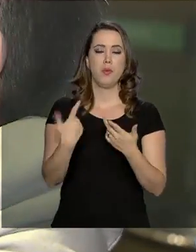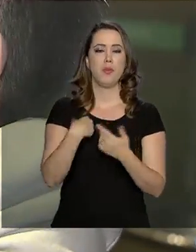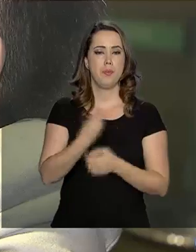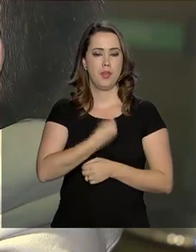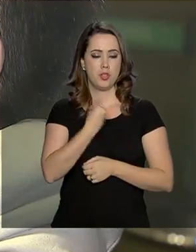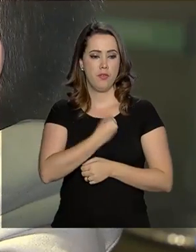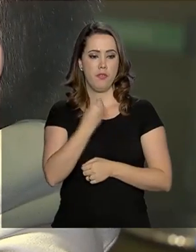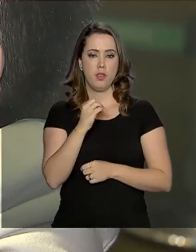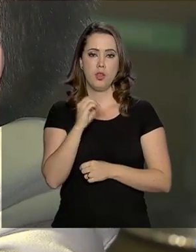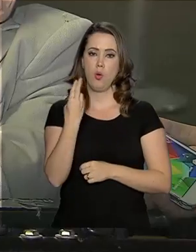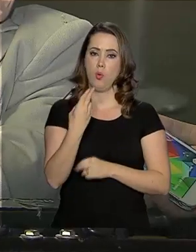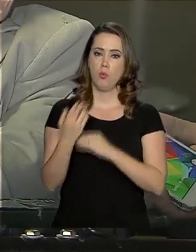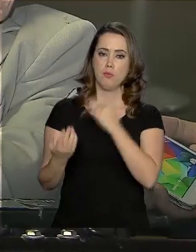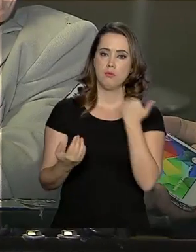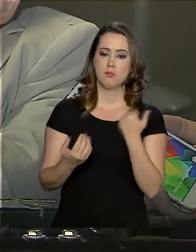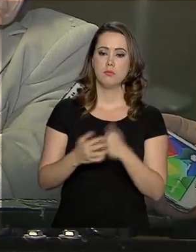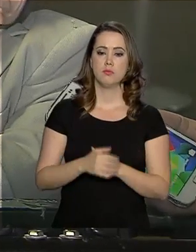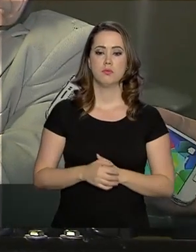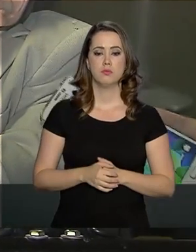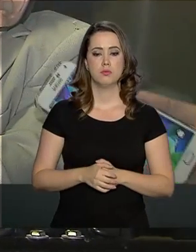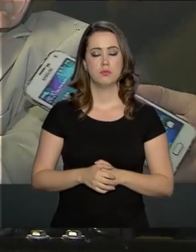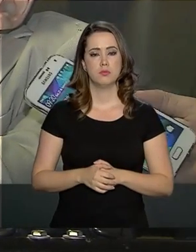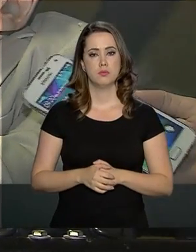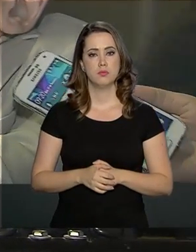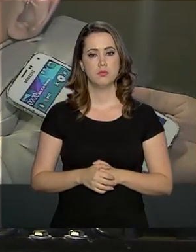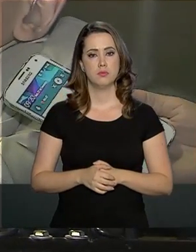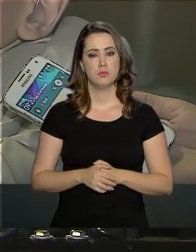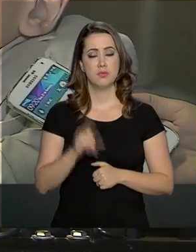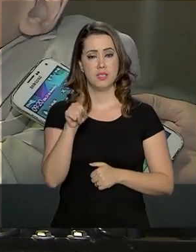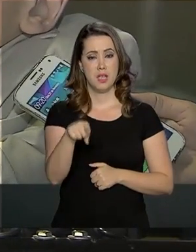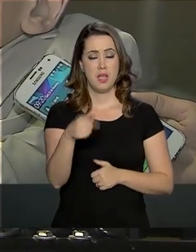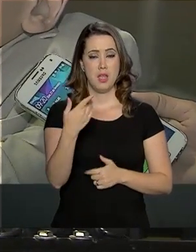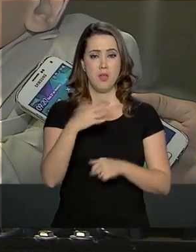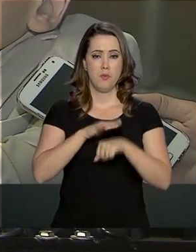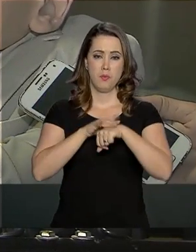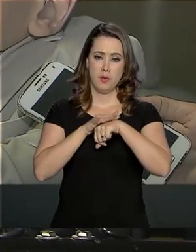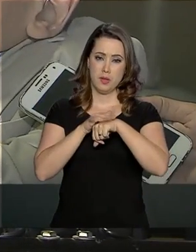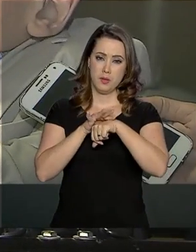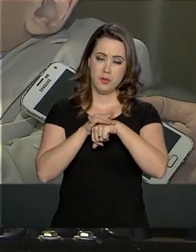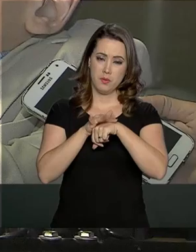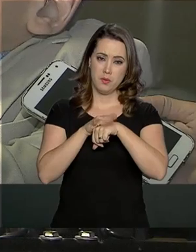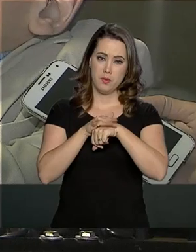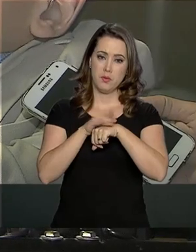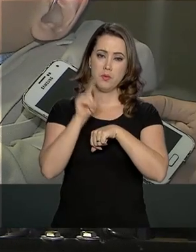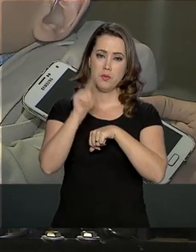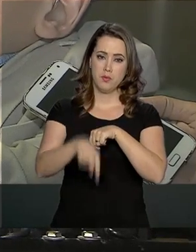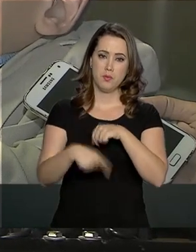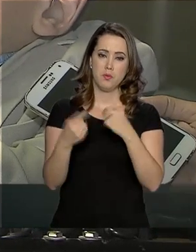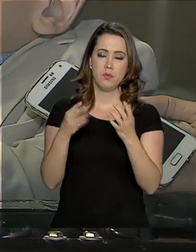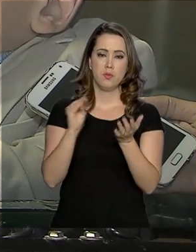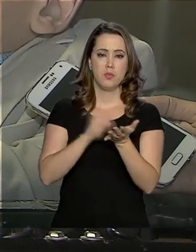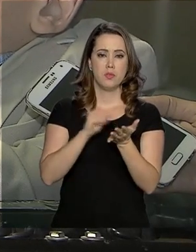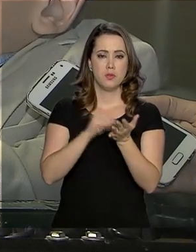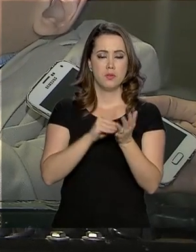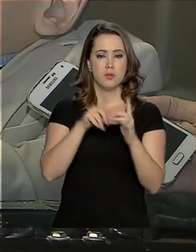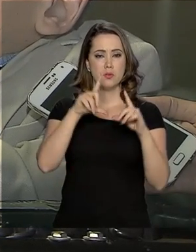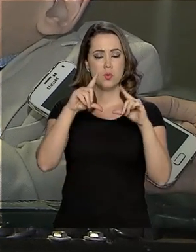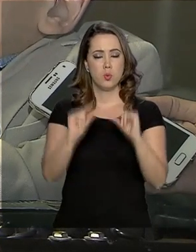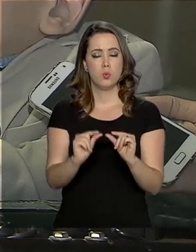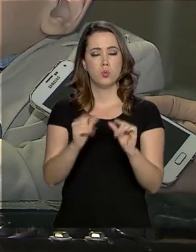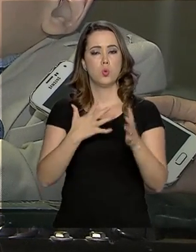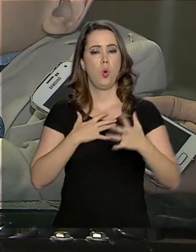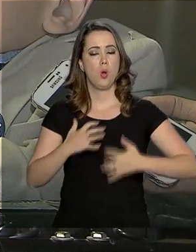de vida ou morte. É uma doença de depósitos, a doença é caracterizada por uma falta de diminuição de uma enzima no